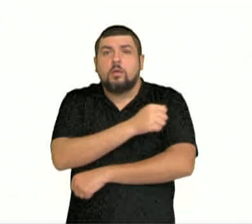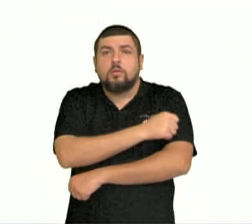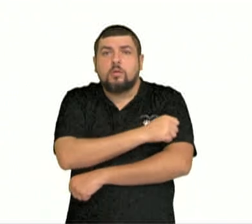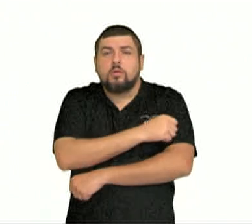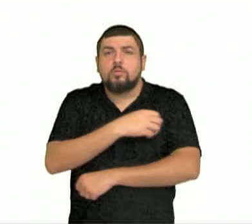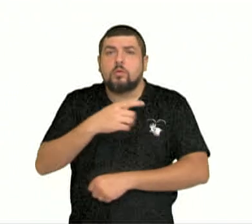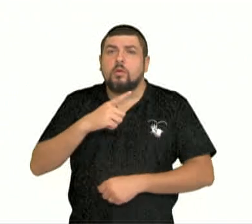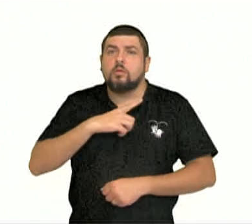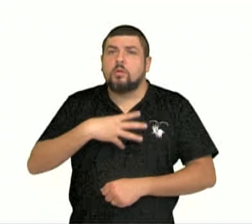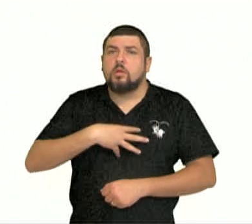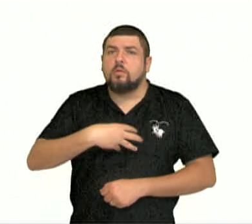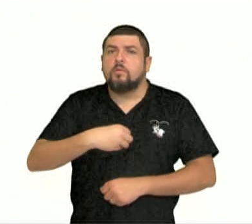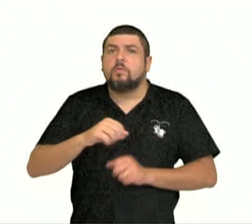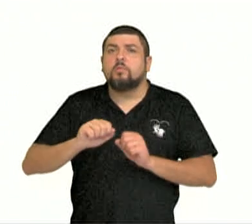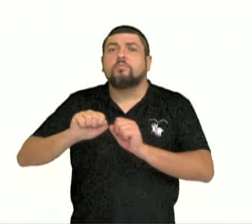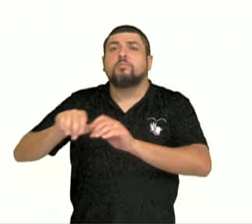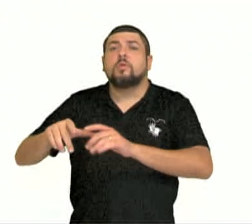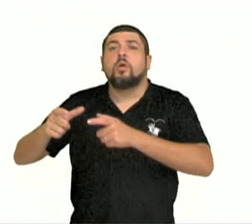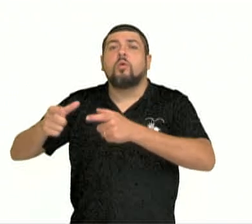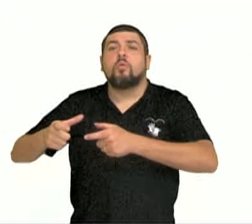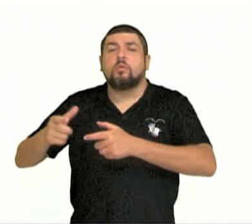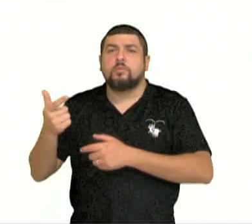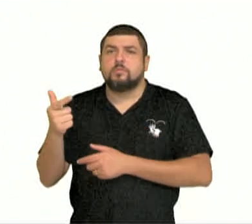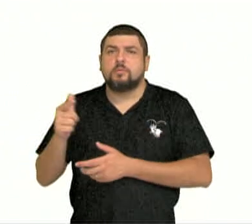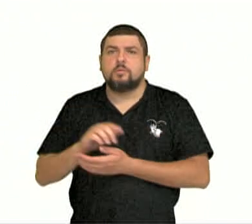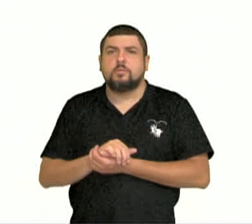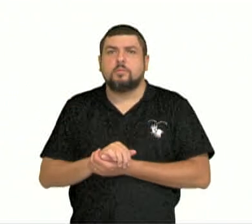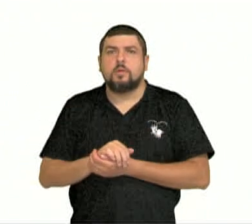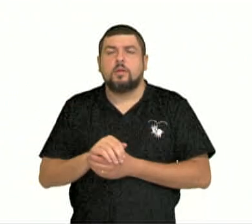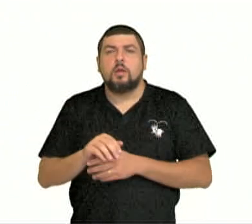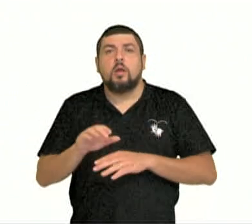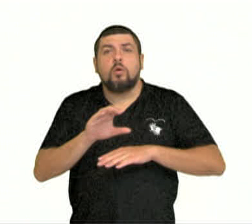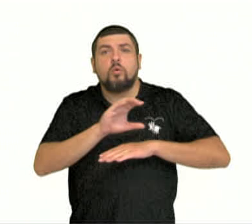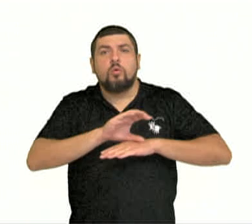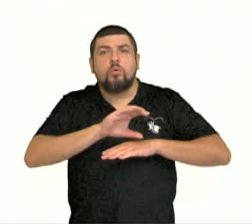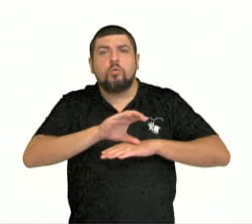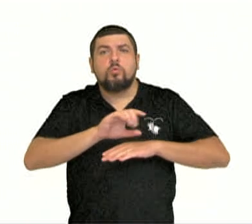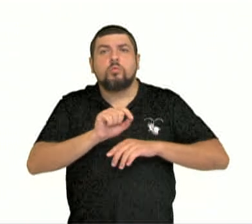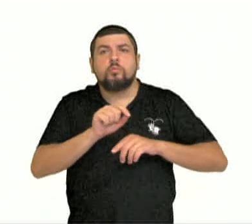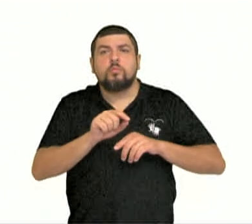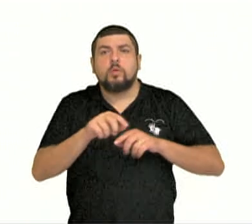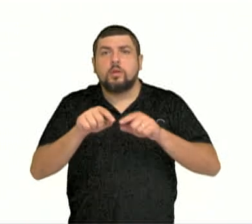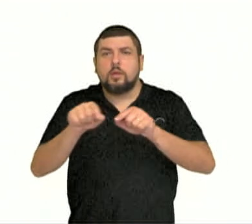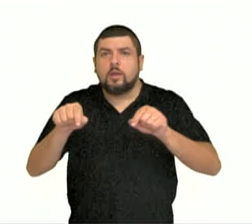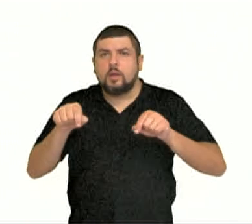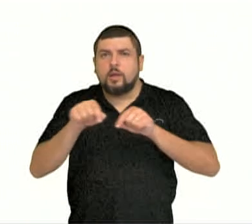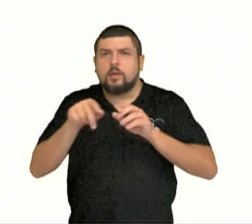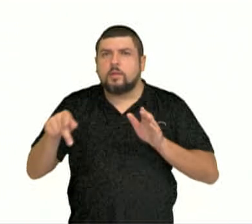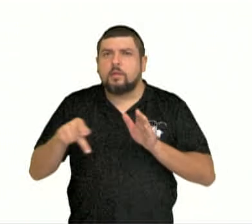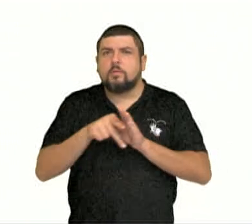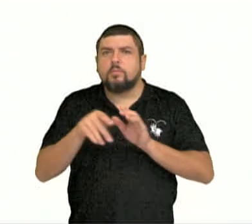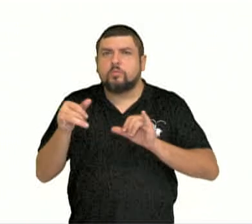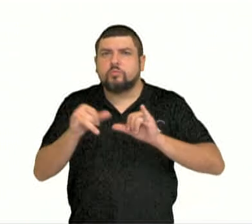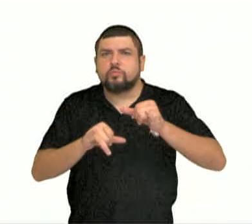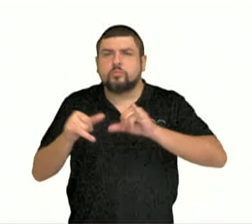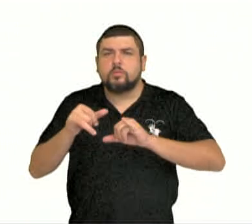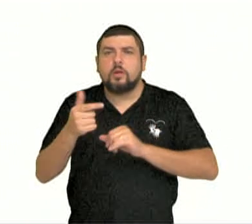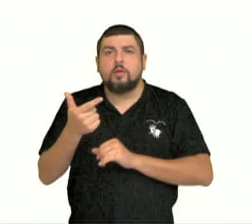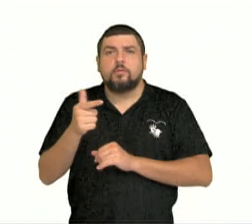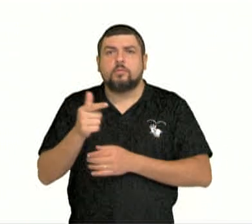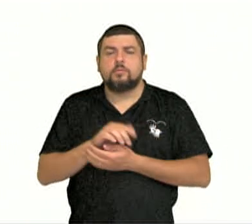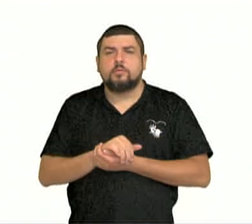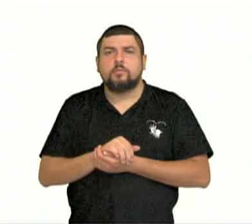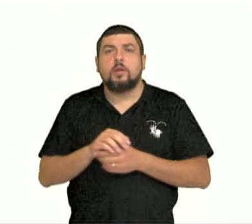para deixar seus filhos. Vários cursos não possuem laboratório, o auditório é muito pequeno. Então, coloquei aqui